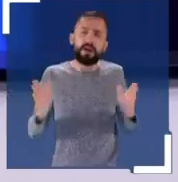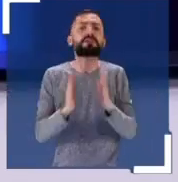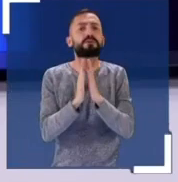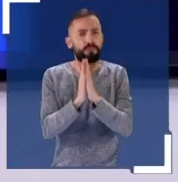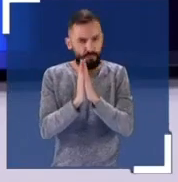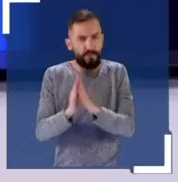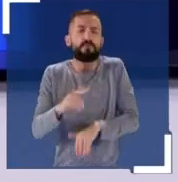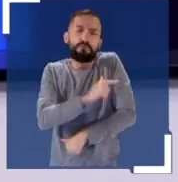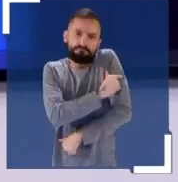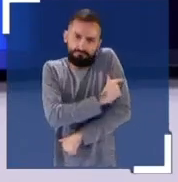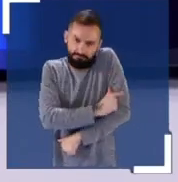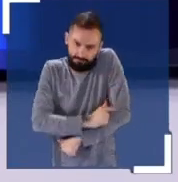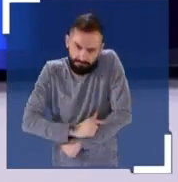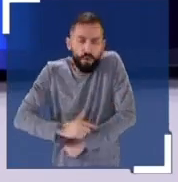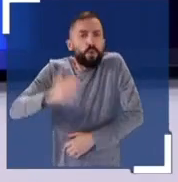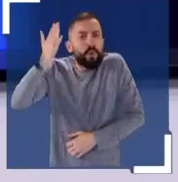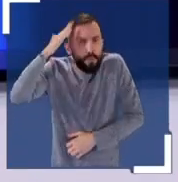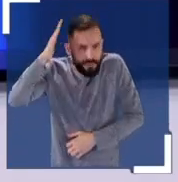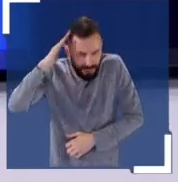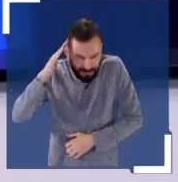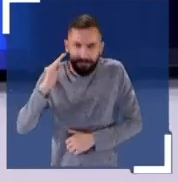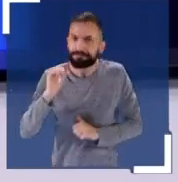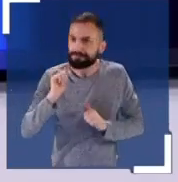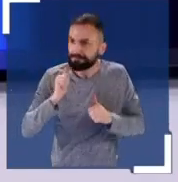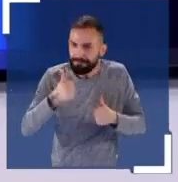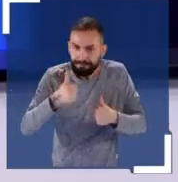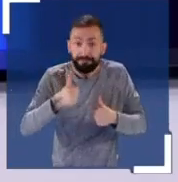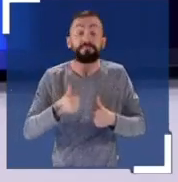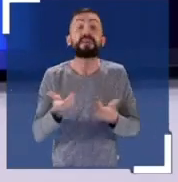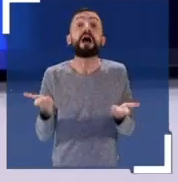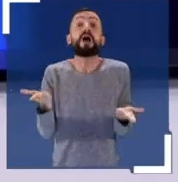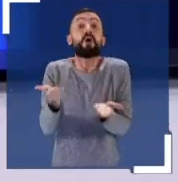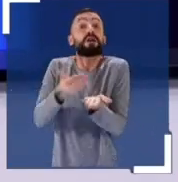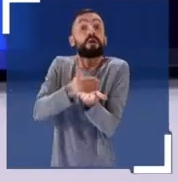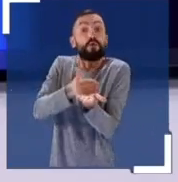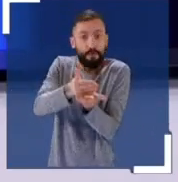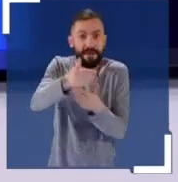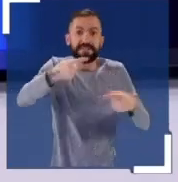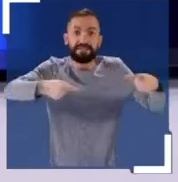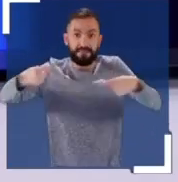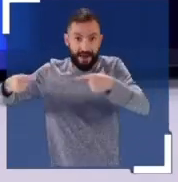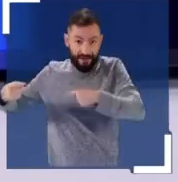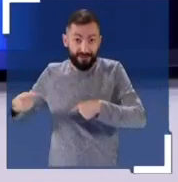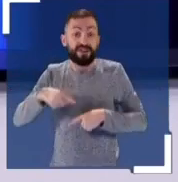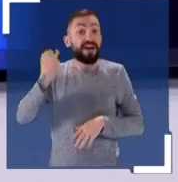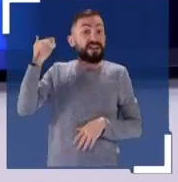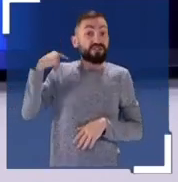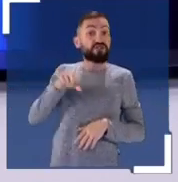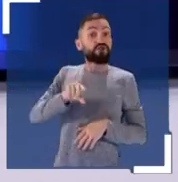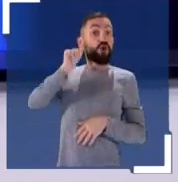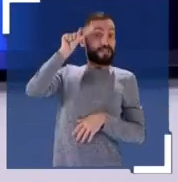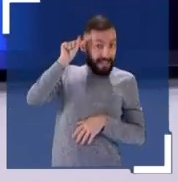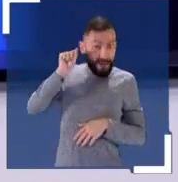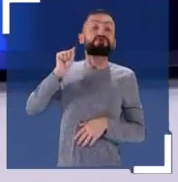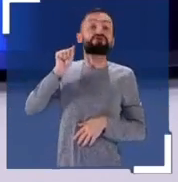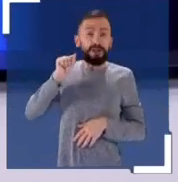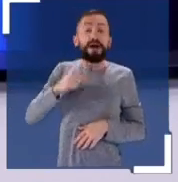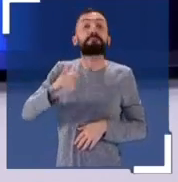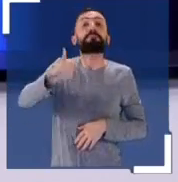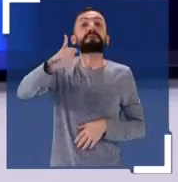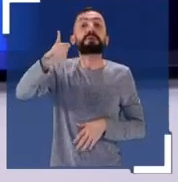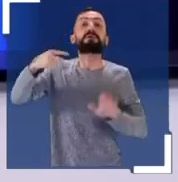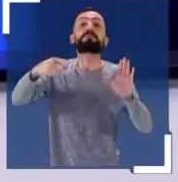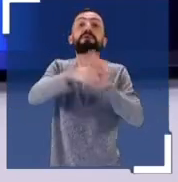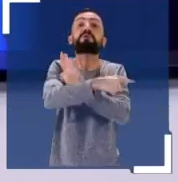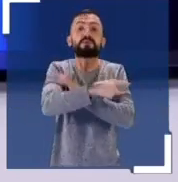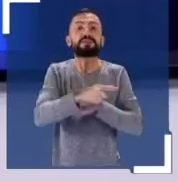Muito obrigado pela compreensão a todos. E vamos começar o nosso debate. Pela ordem do sorteio, a primeira pergunta é de